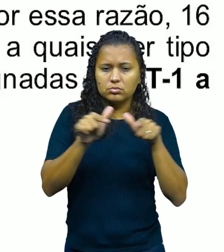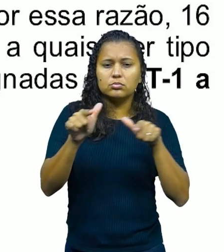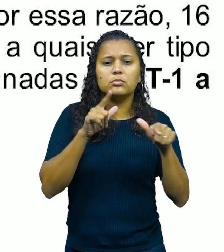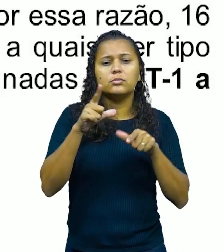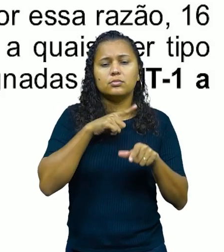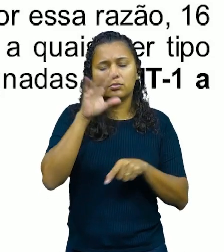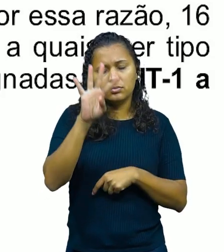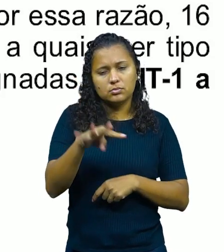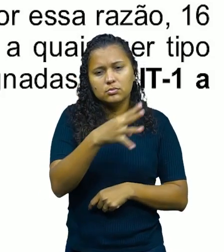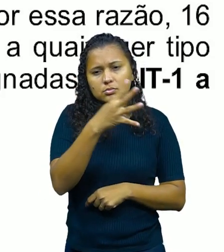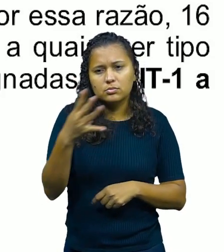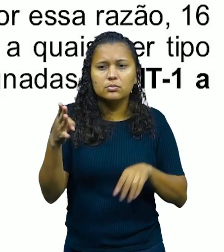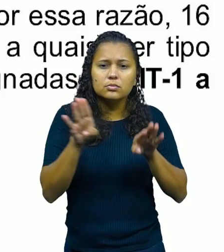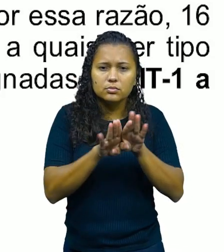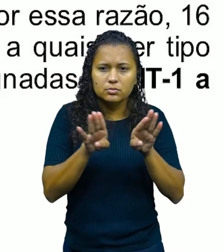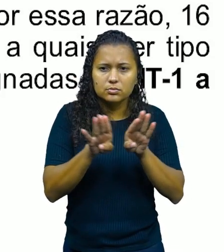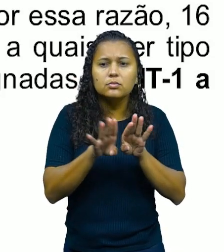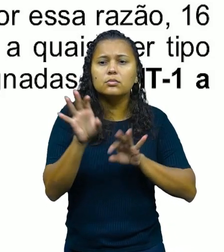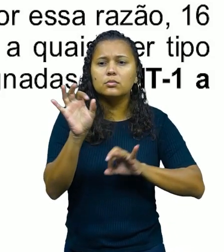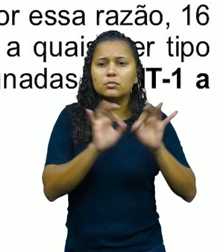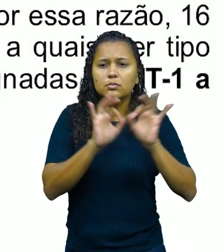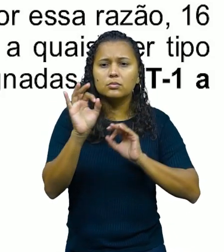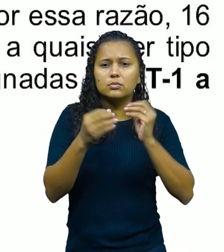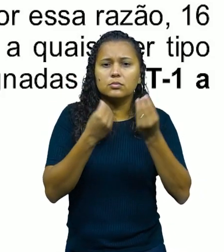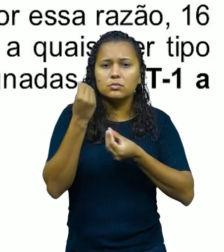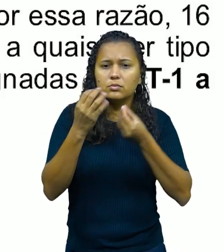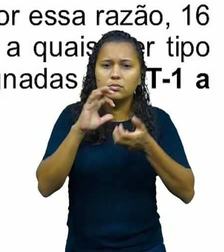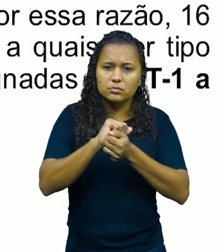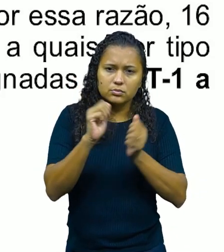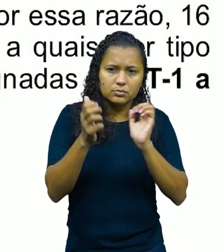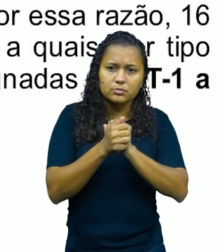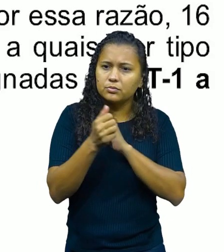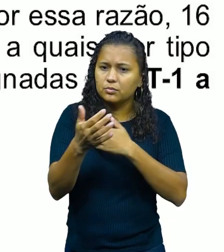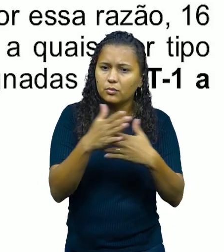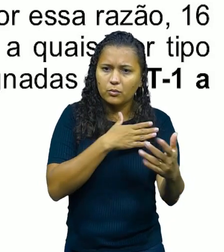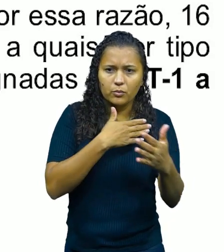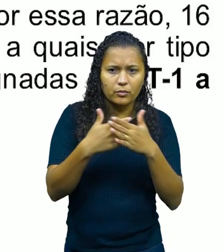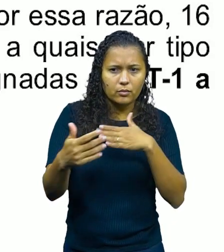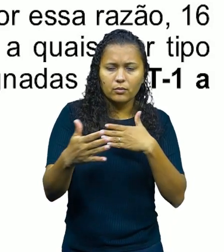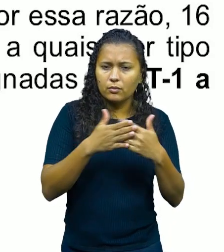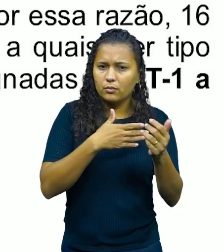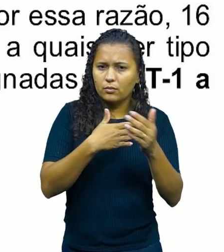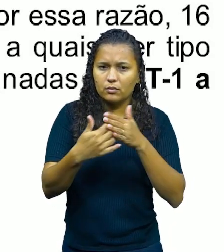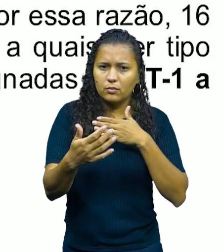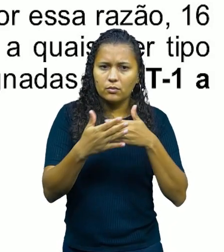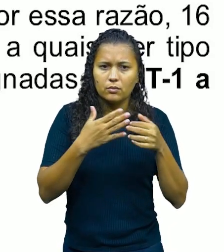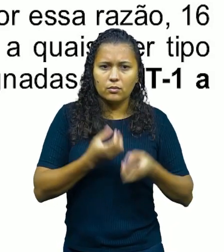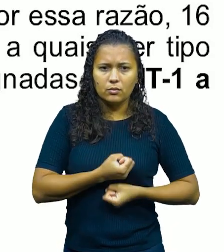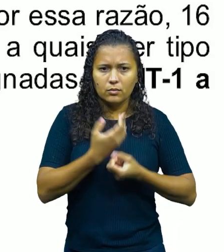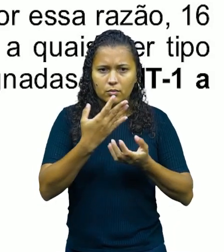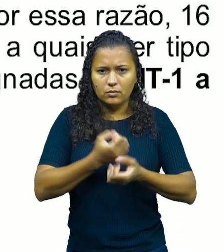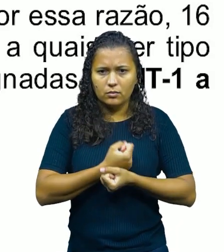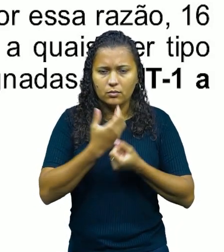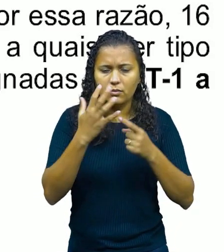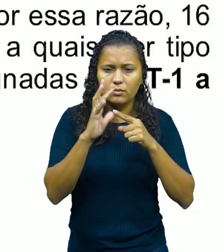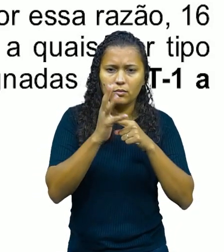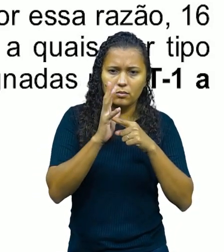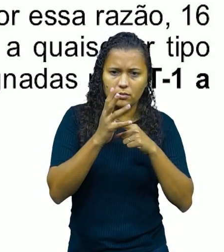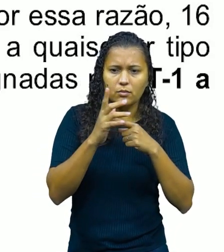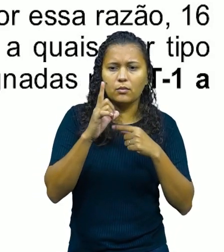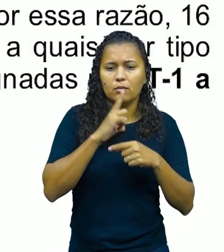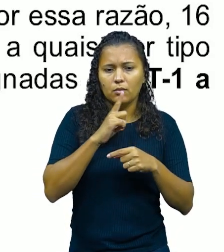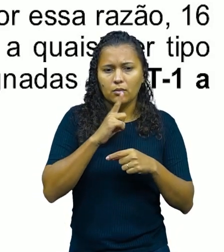tem uma tabela, né? Que são capazes de ser adaptadas a qualquer tipo de produção mecânica. Essas qualidades